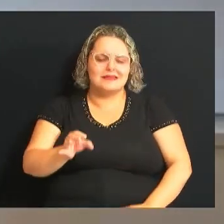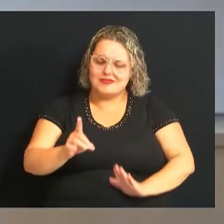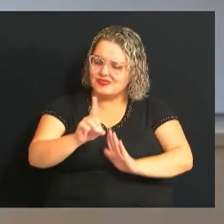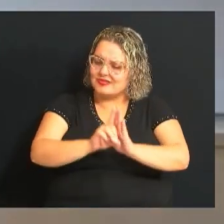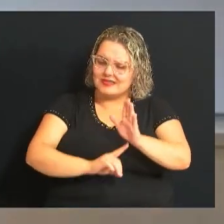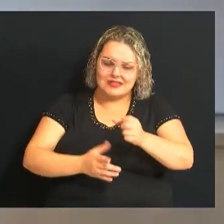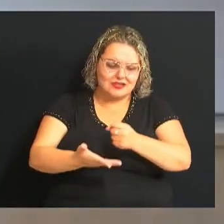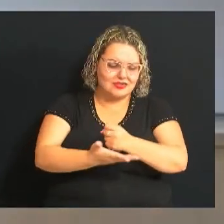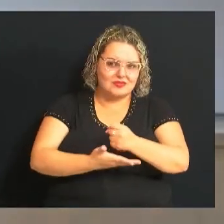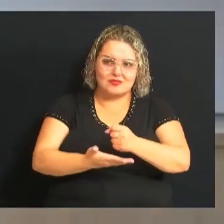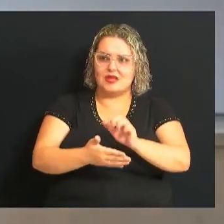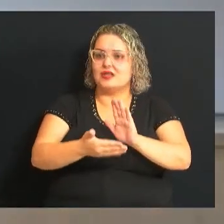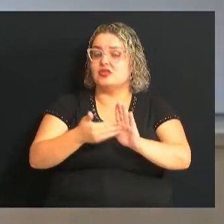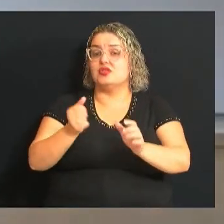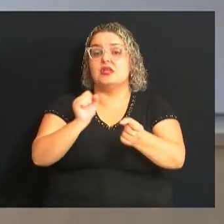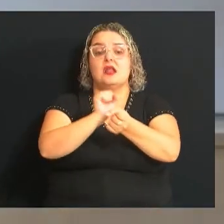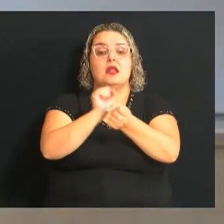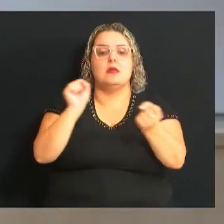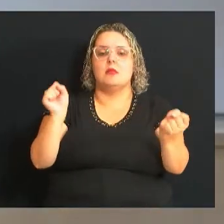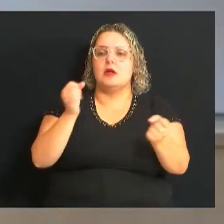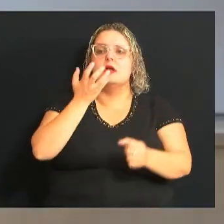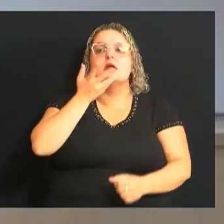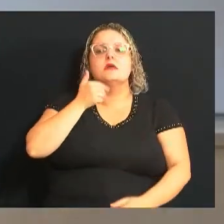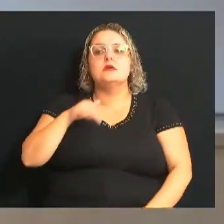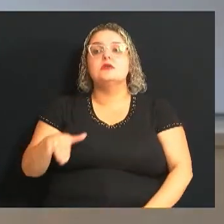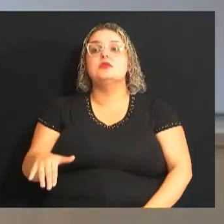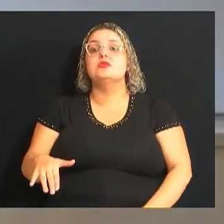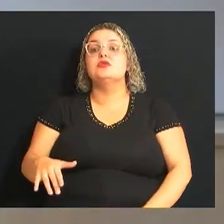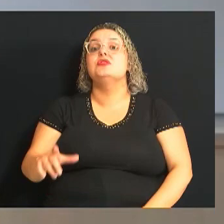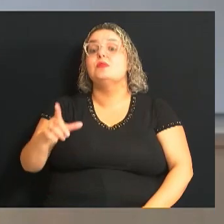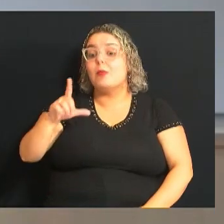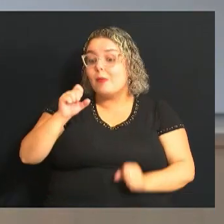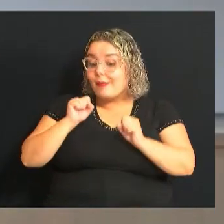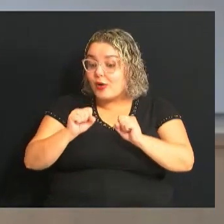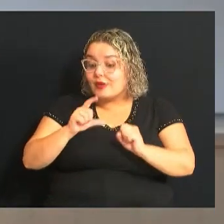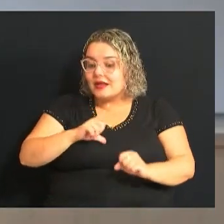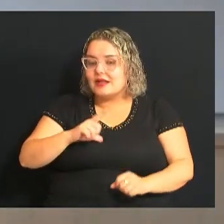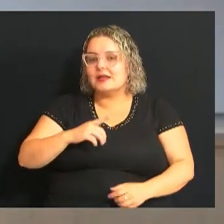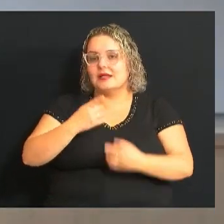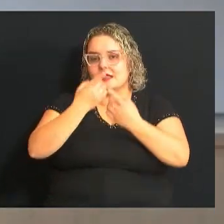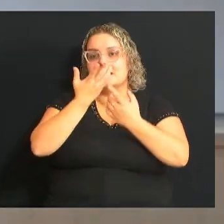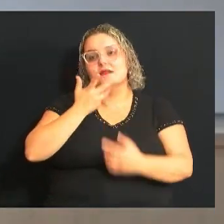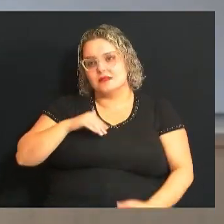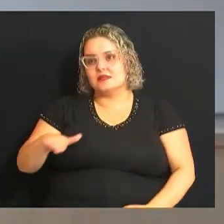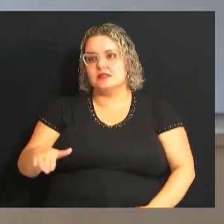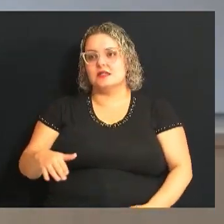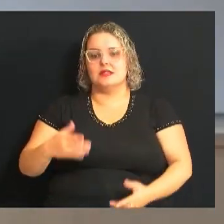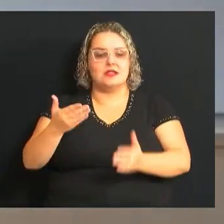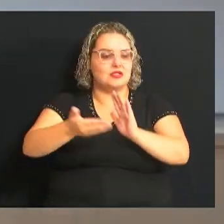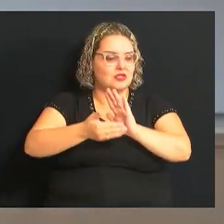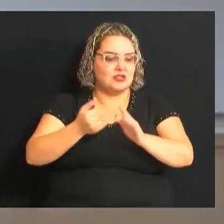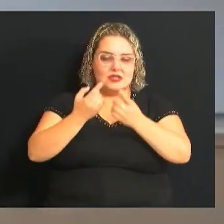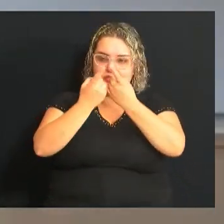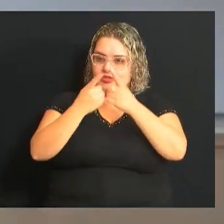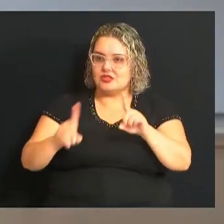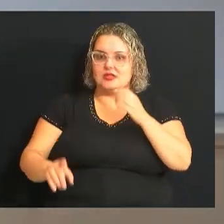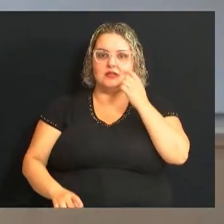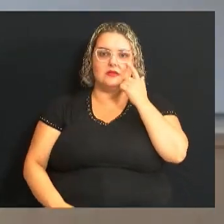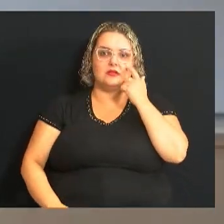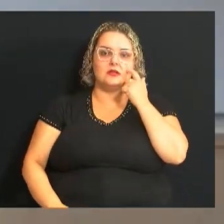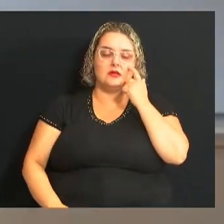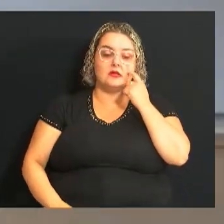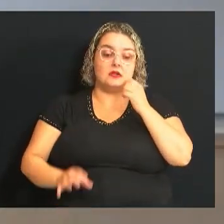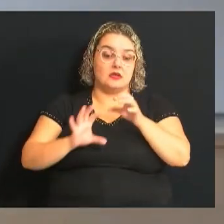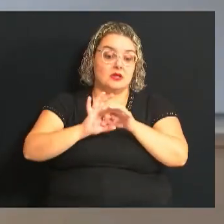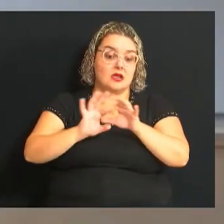Ela tira a liberdade da criança de ser criança, ela tira a dignidade das crianças e a liberdade de escolher quem